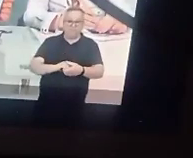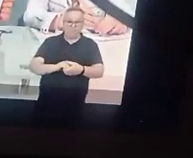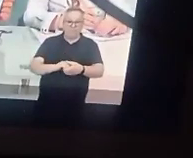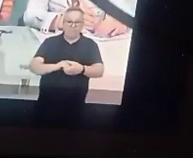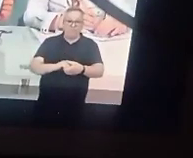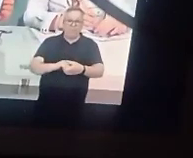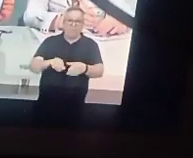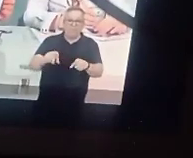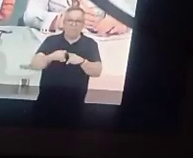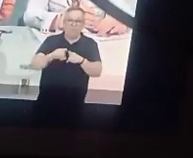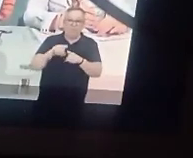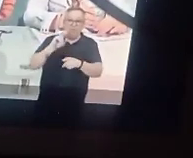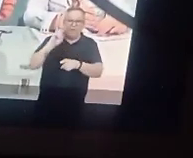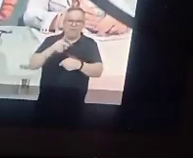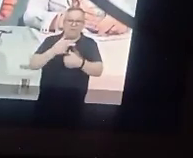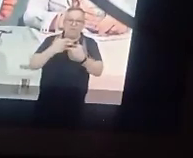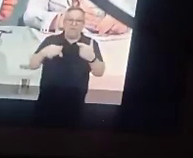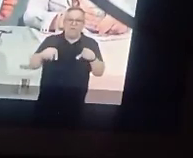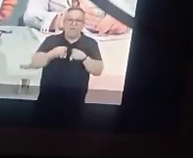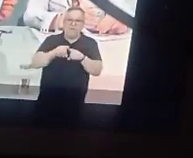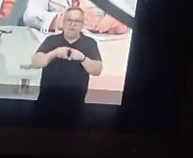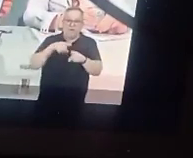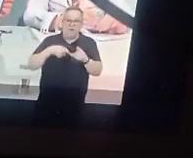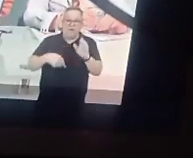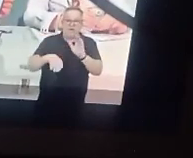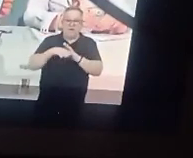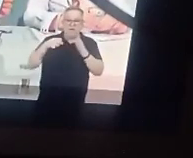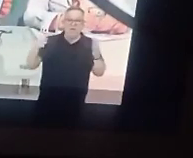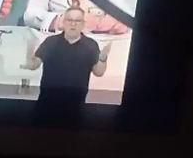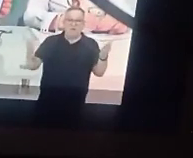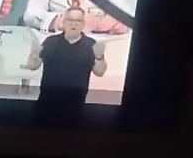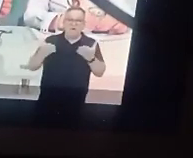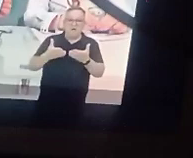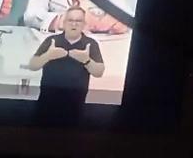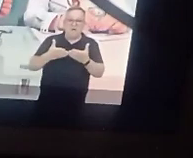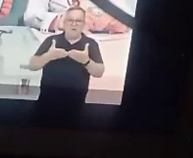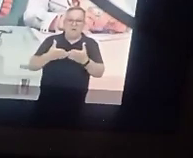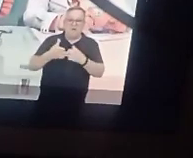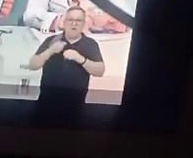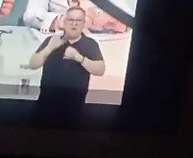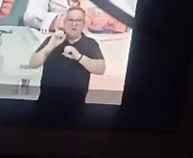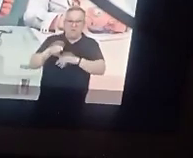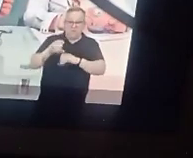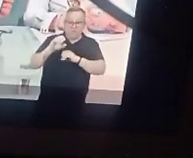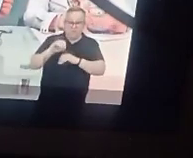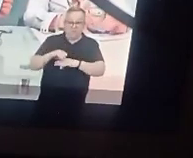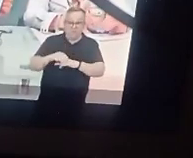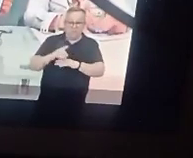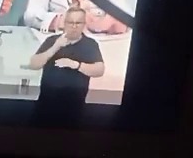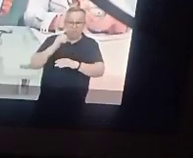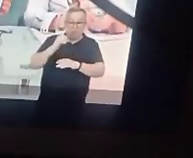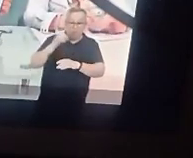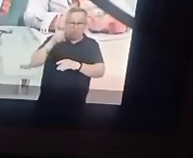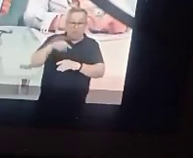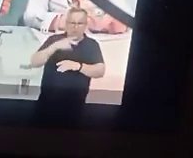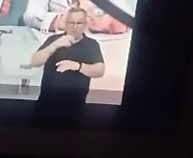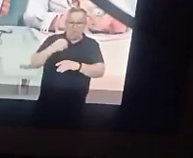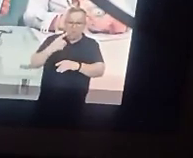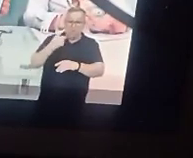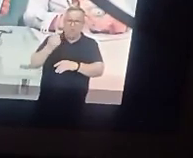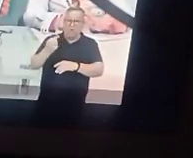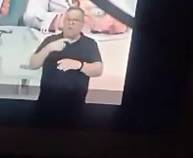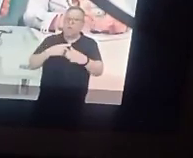de atenção também, algumas dúvidas que chegaram hoje. Na instrução 1 de 2016, existe